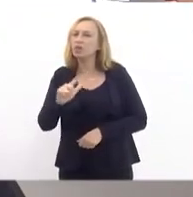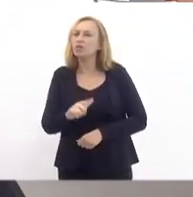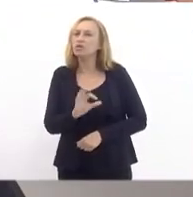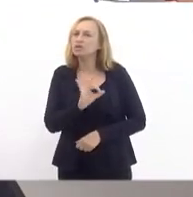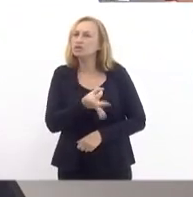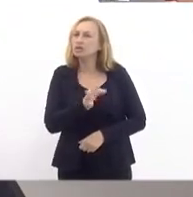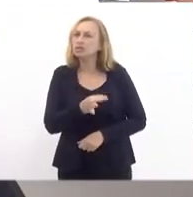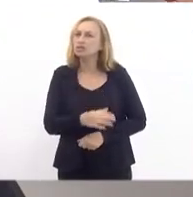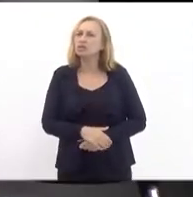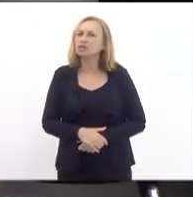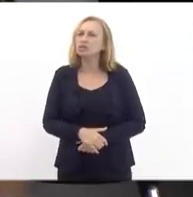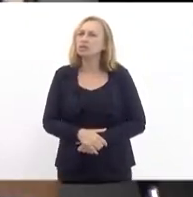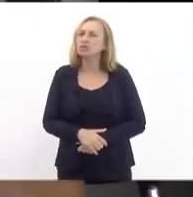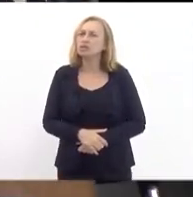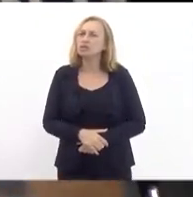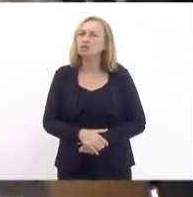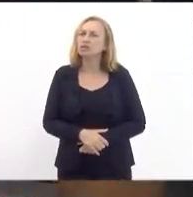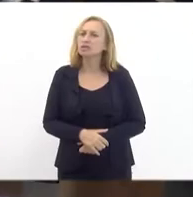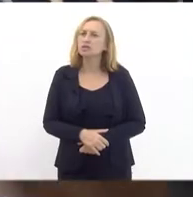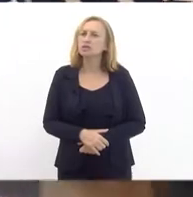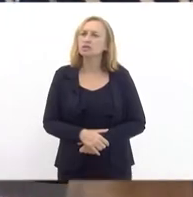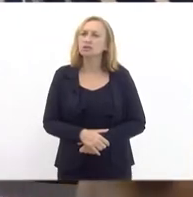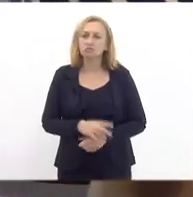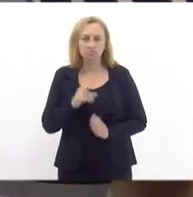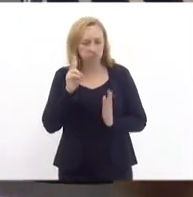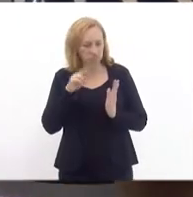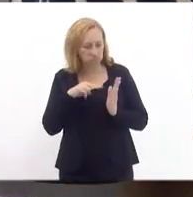evidente que sem a gente ter lido